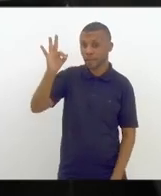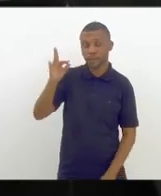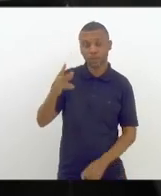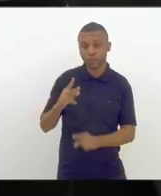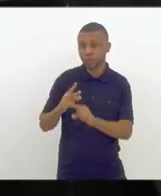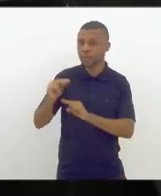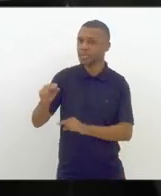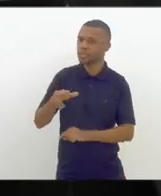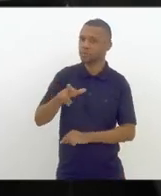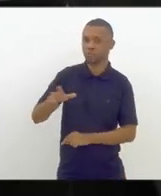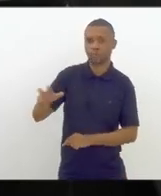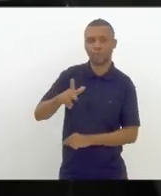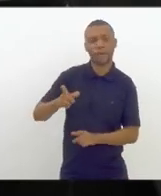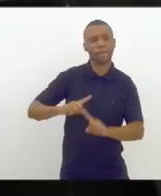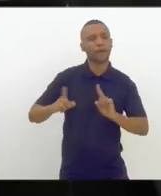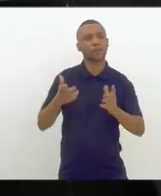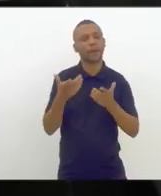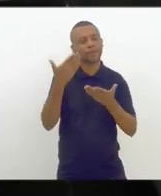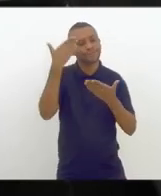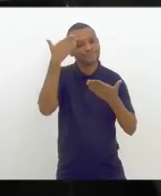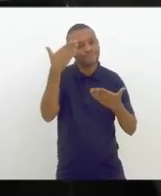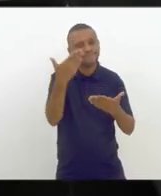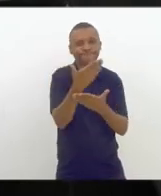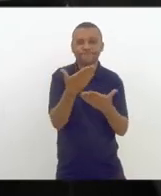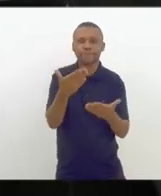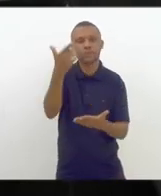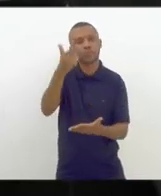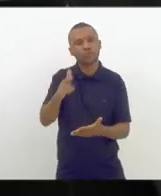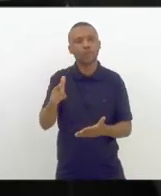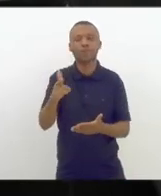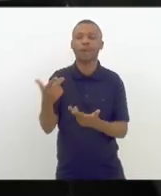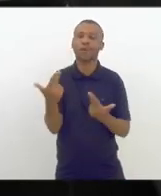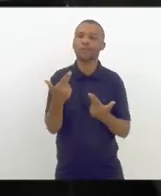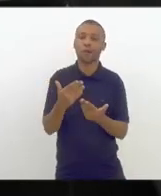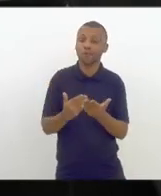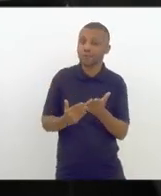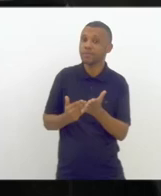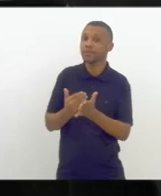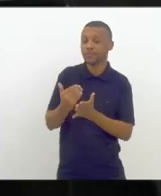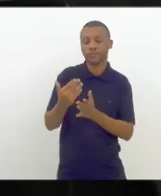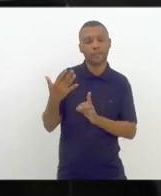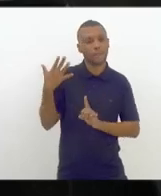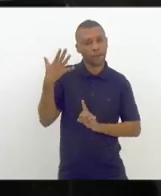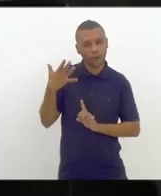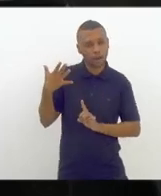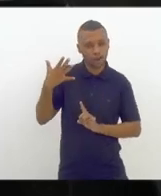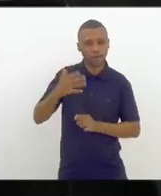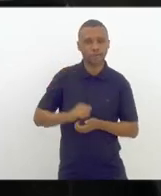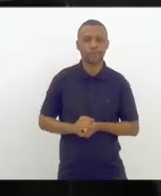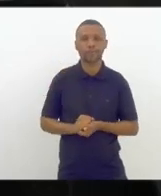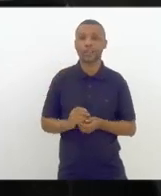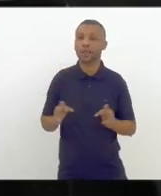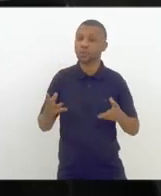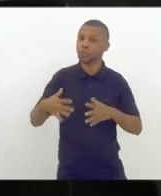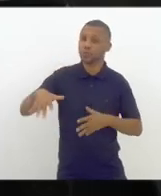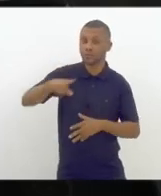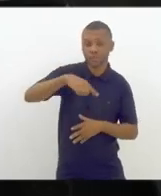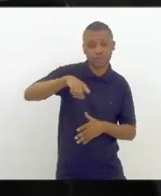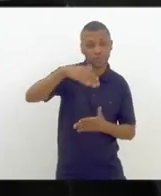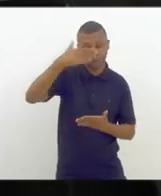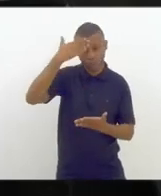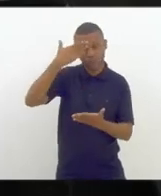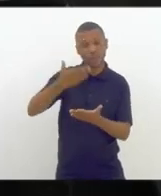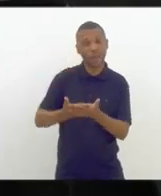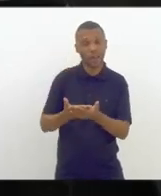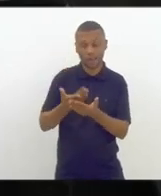eleito, mas quero, naturalmente, agradecer mais uma vez, como fiz no expediente inicial, aqueles e aquelas que me confiaram o seu